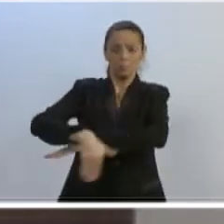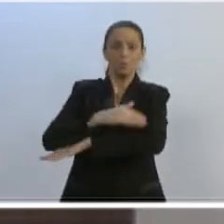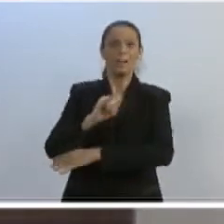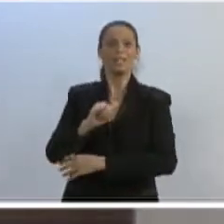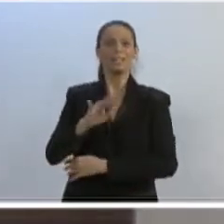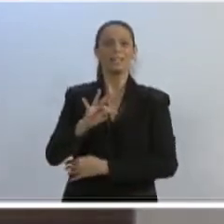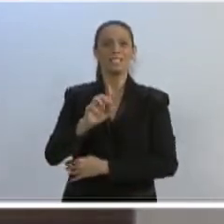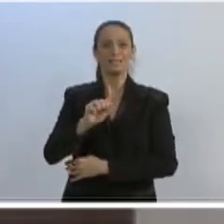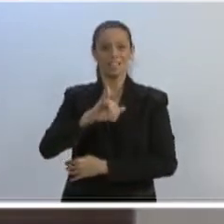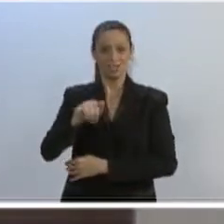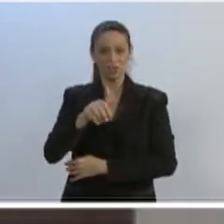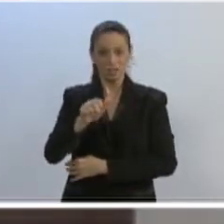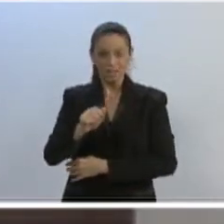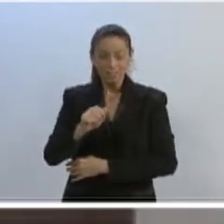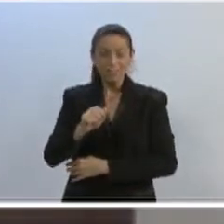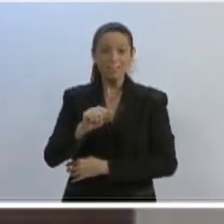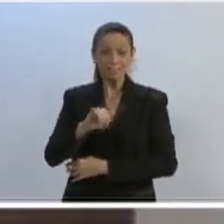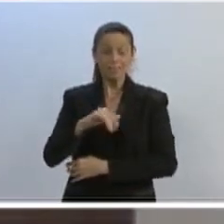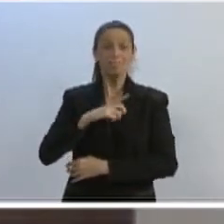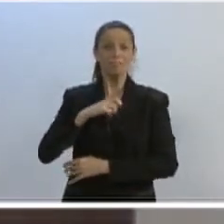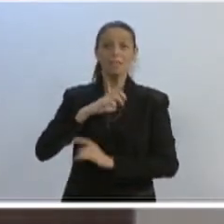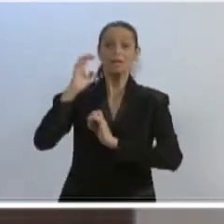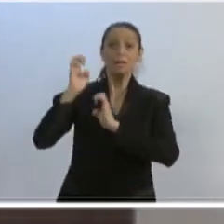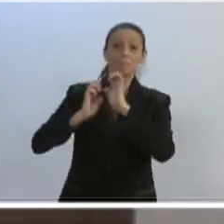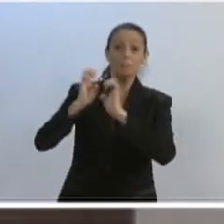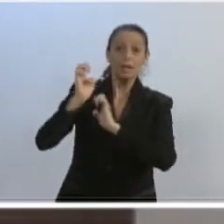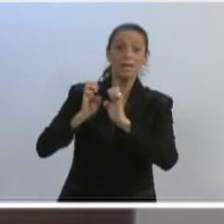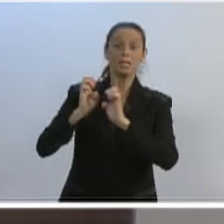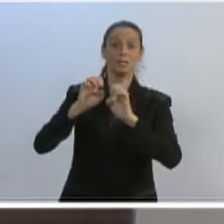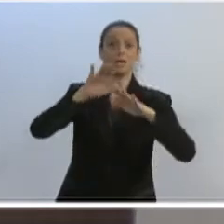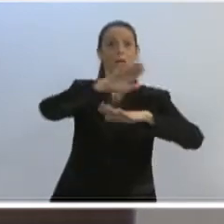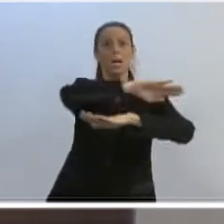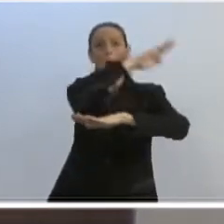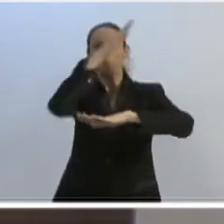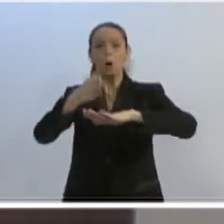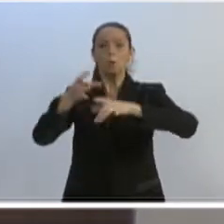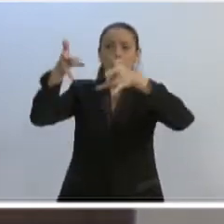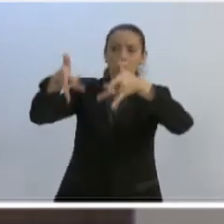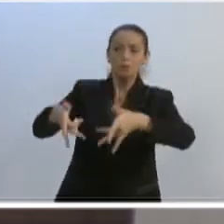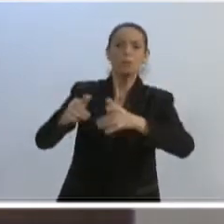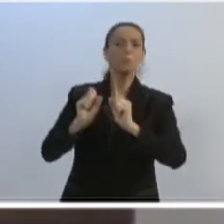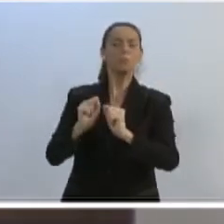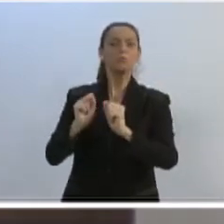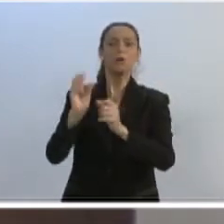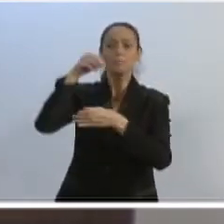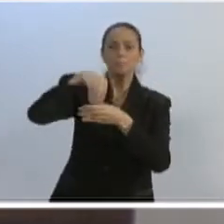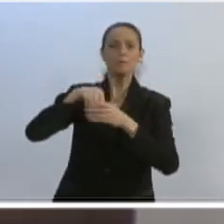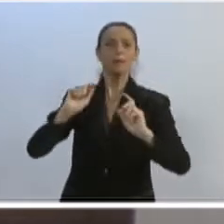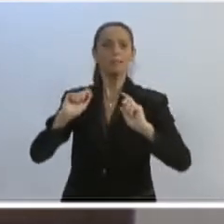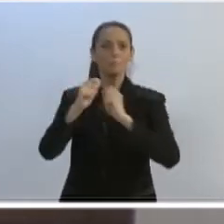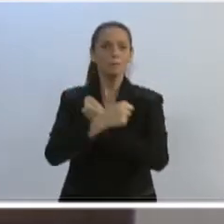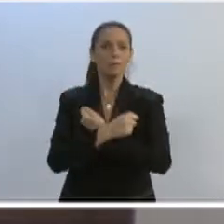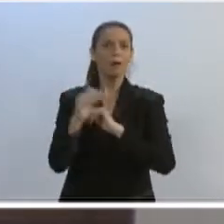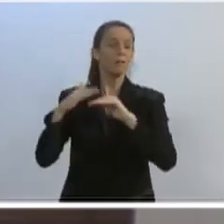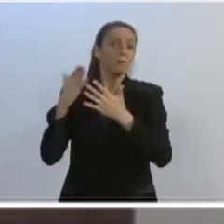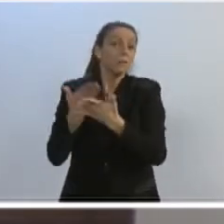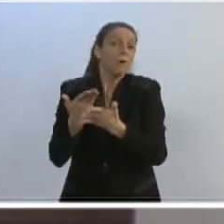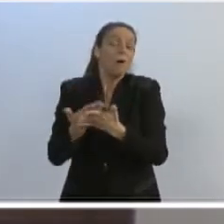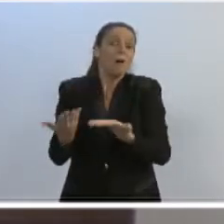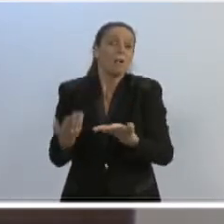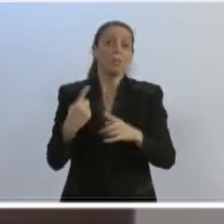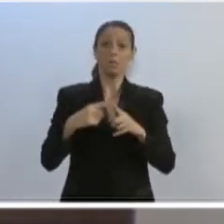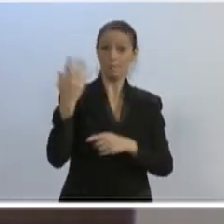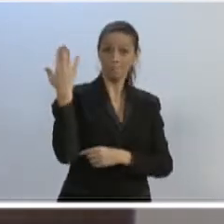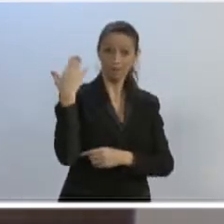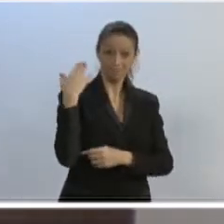empresas abandonada tem teremos como fazer uma adaptação nesses locais mesmo que todo o investimento foi feito naquele escola